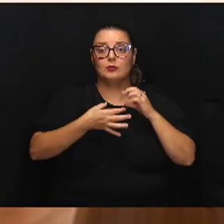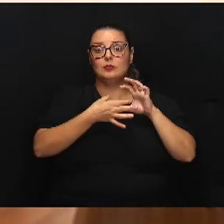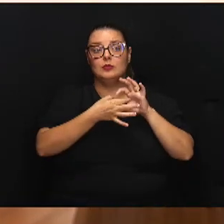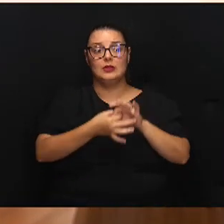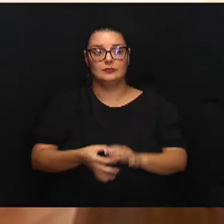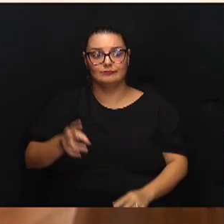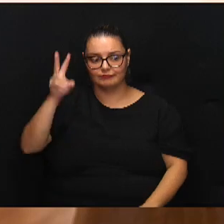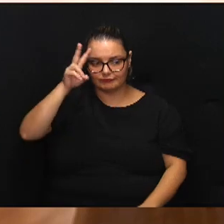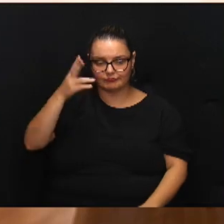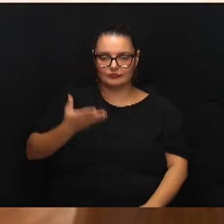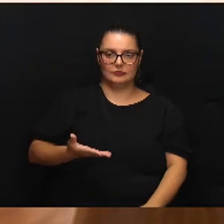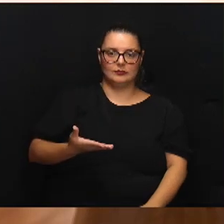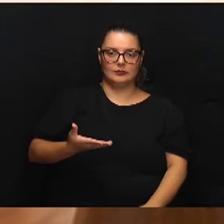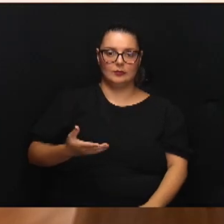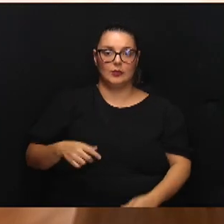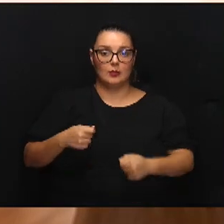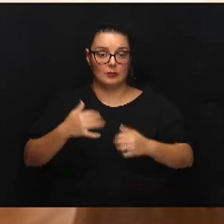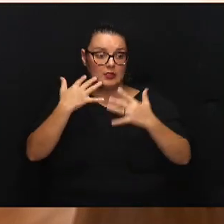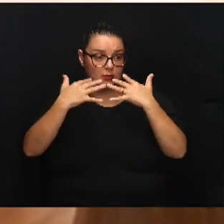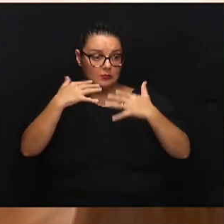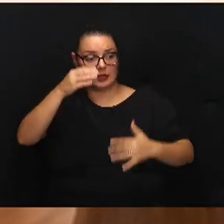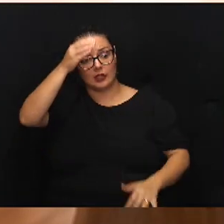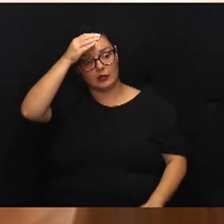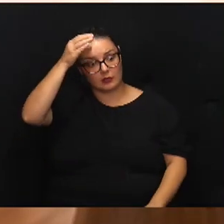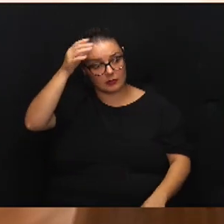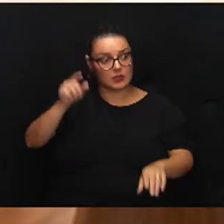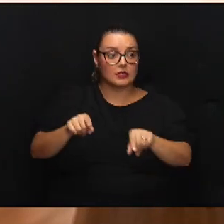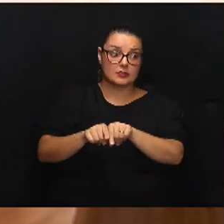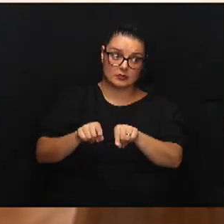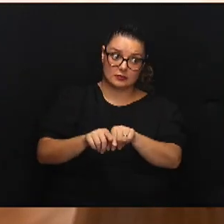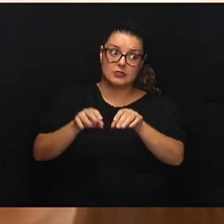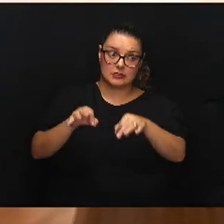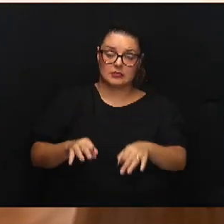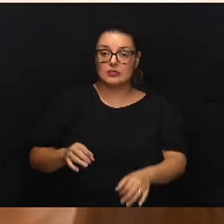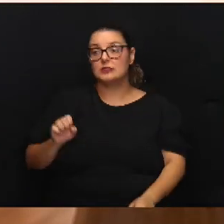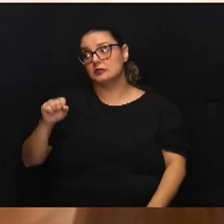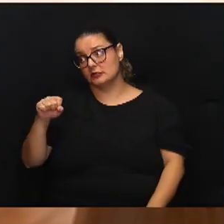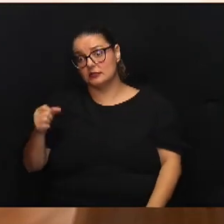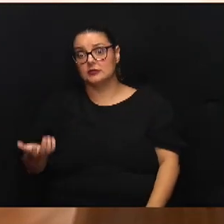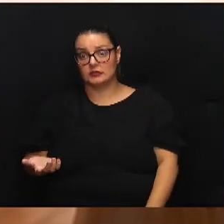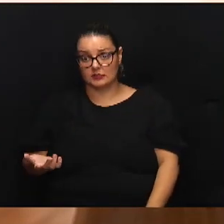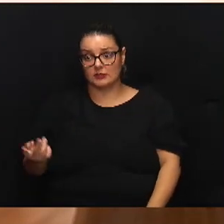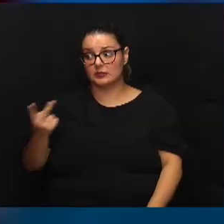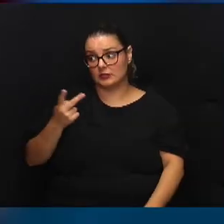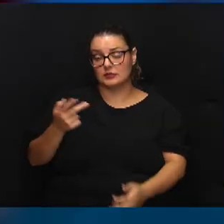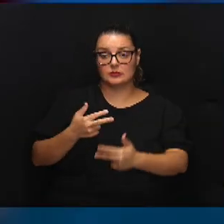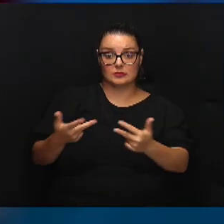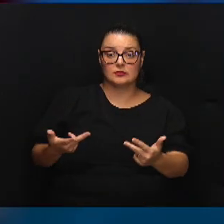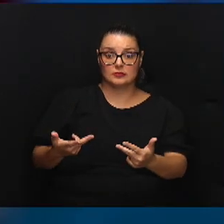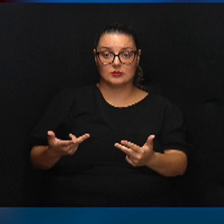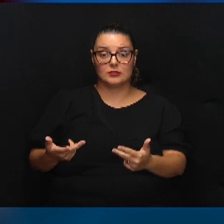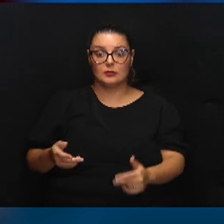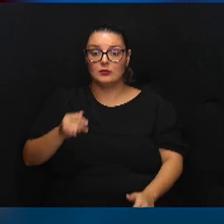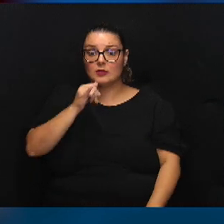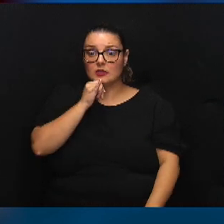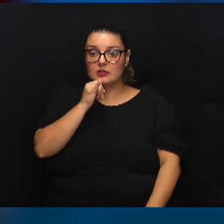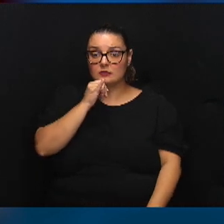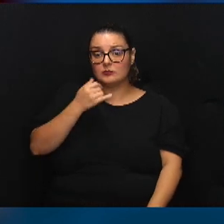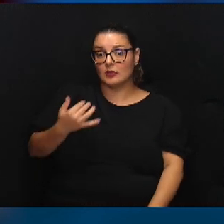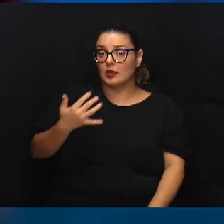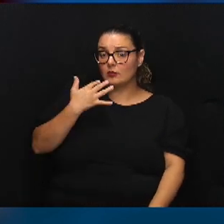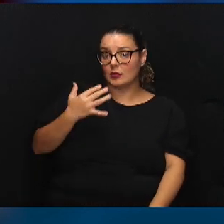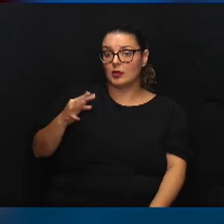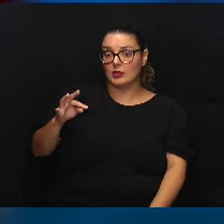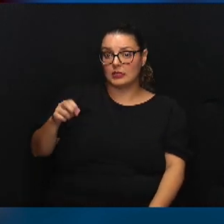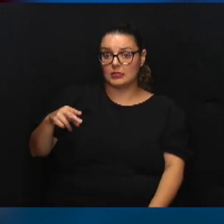seu negócio? Que você tem que agradar o cliente, Sim. mas também tem que ser assertiva. Sim, eu tenho que fazer as duas coisas. Então, por exemplo, tem uma cor que seja